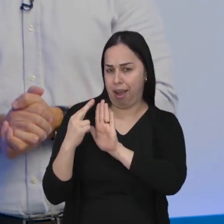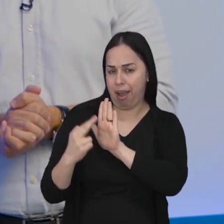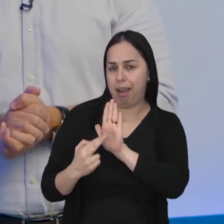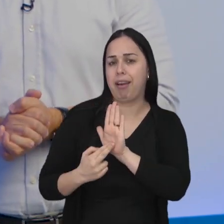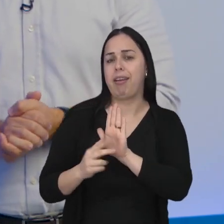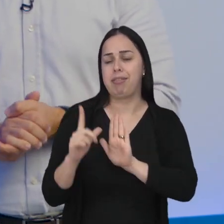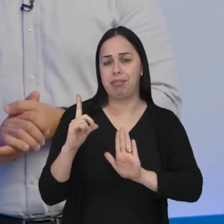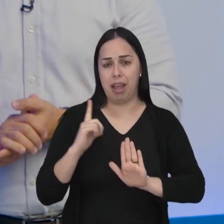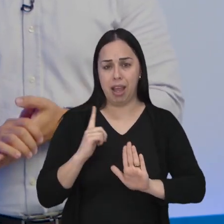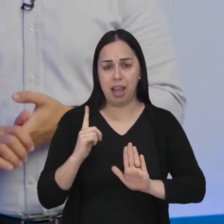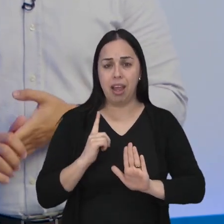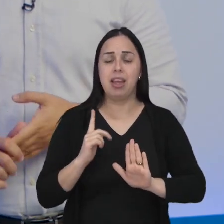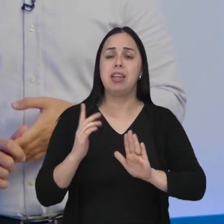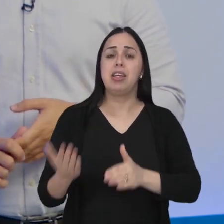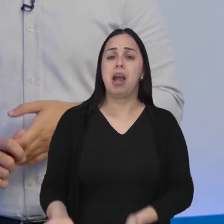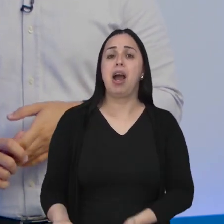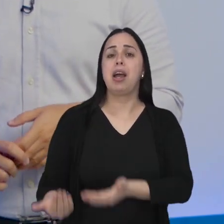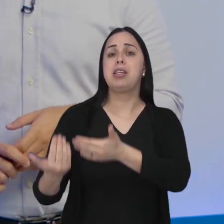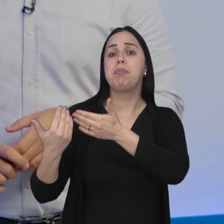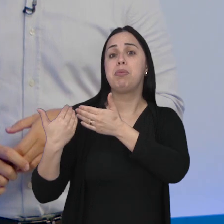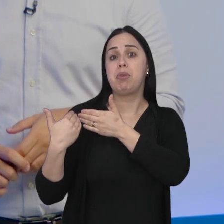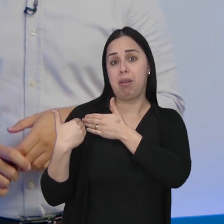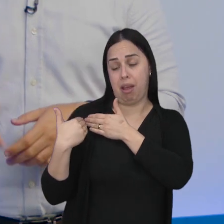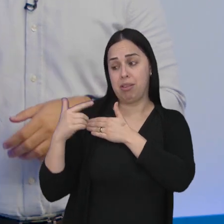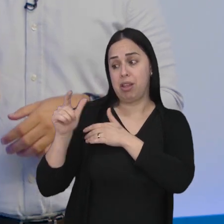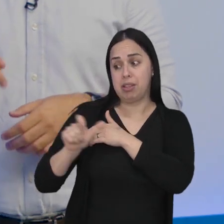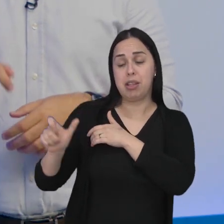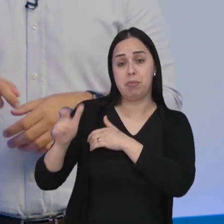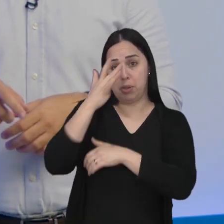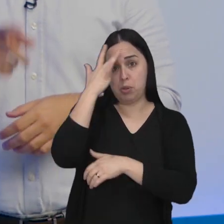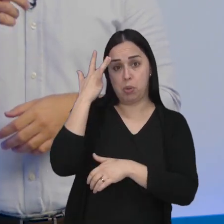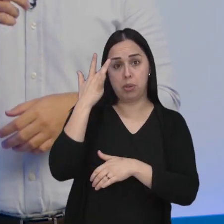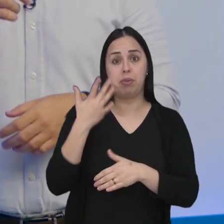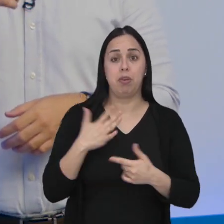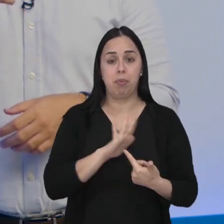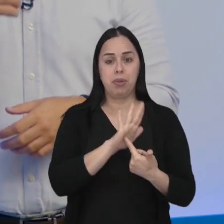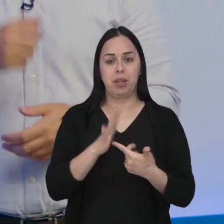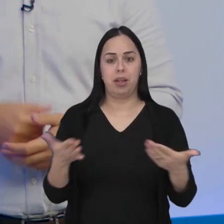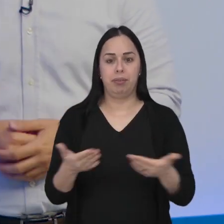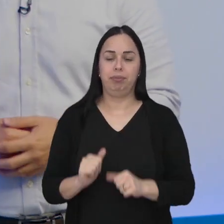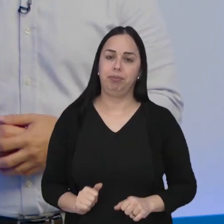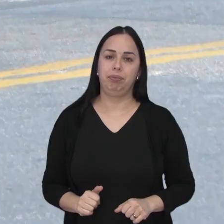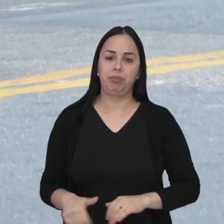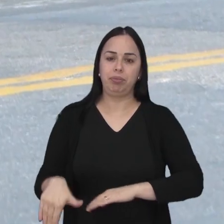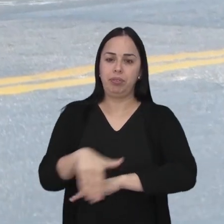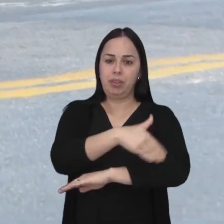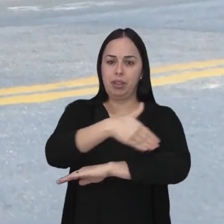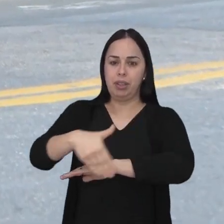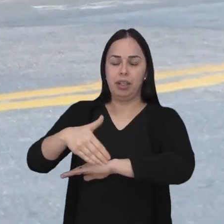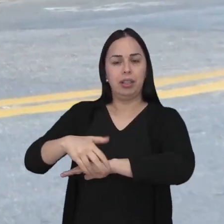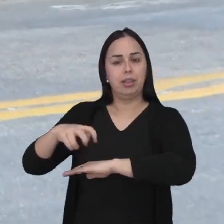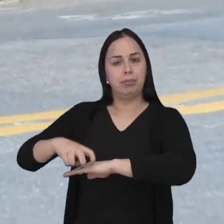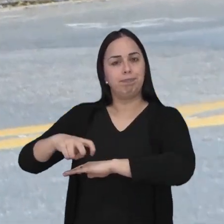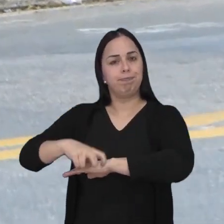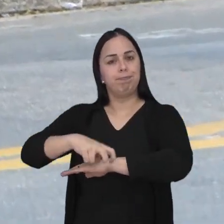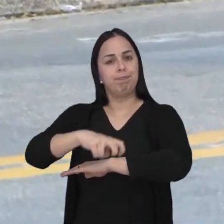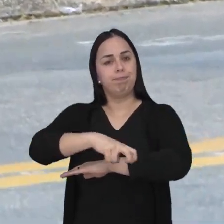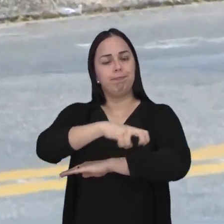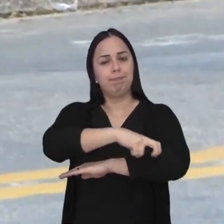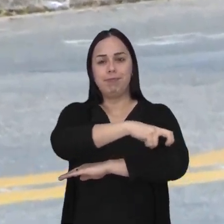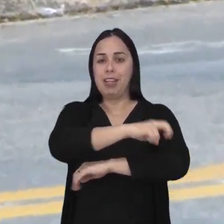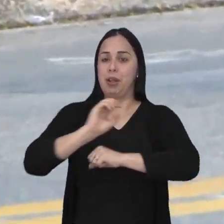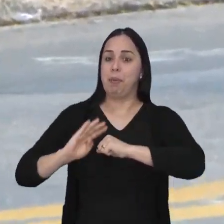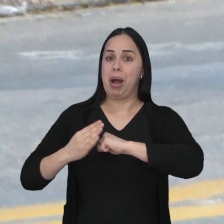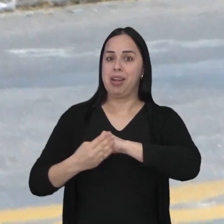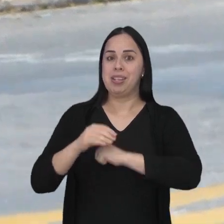para a instalação dos abrigos e até mesmo a responsabilidade dos moradores, como a gente te mostra agora. As ruas do bairro Santa